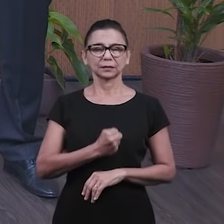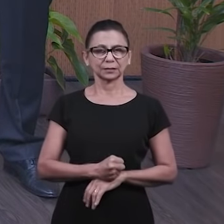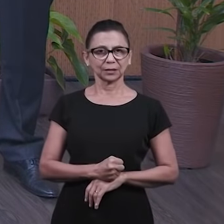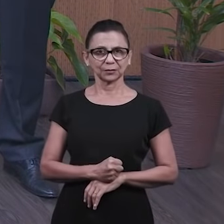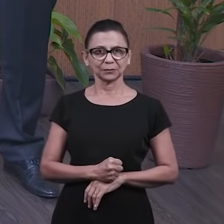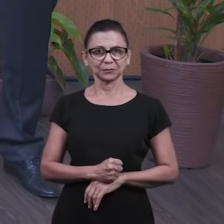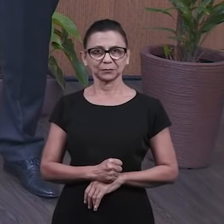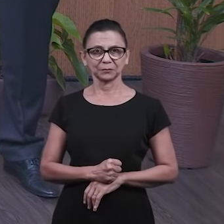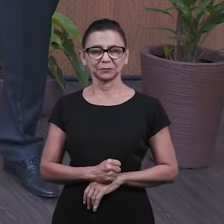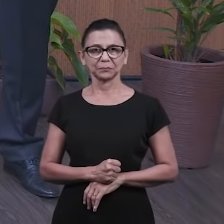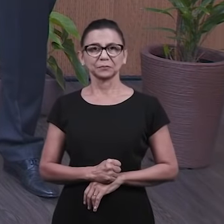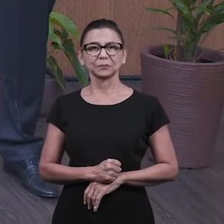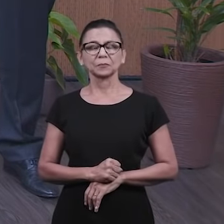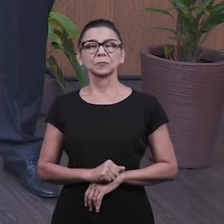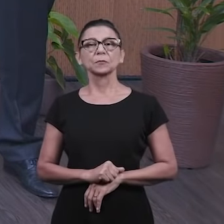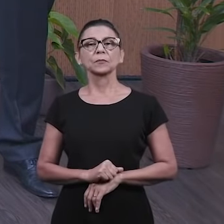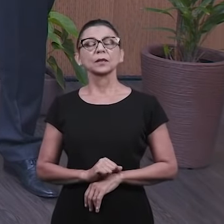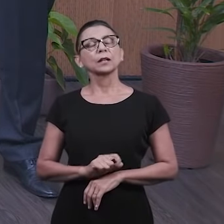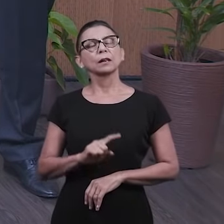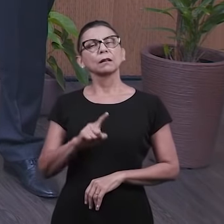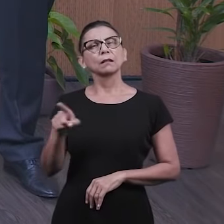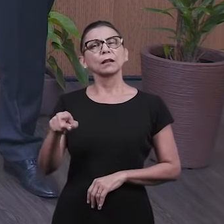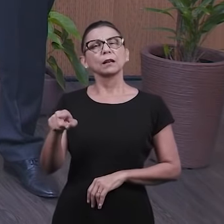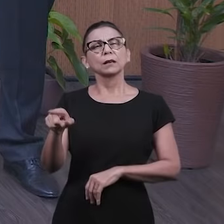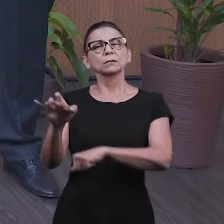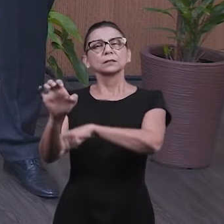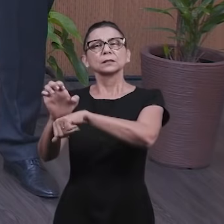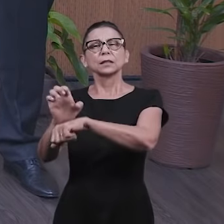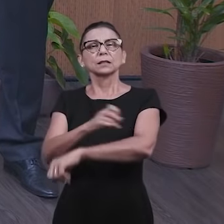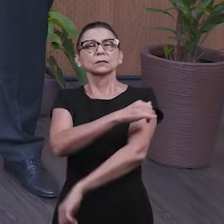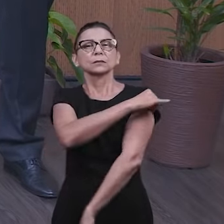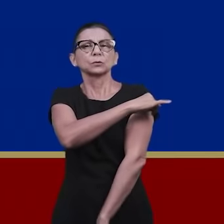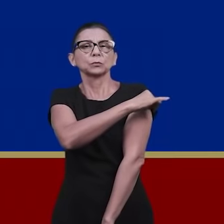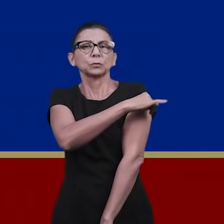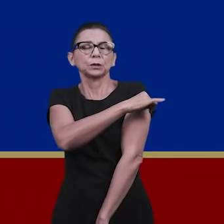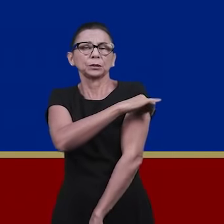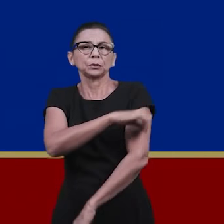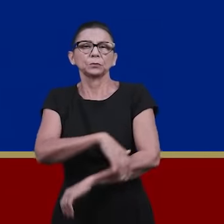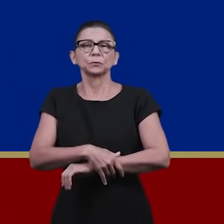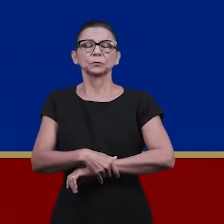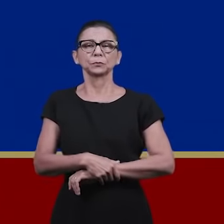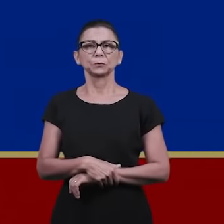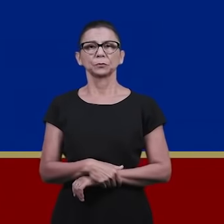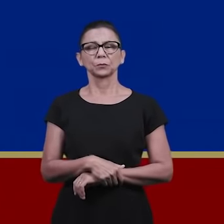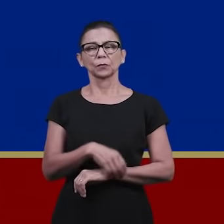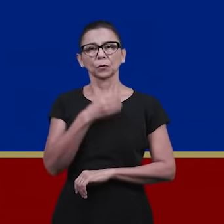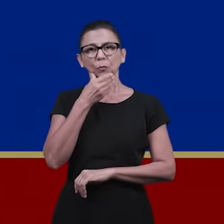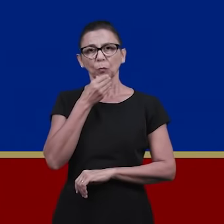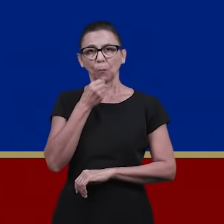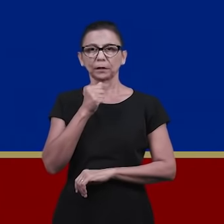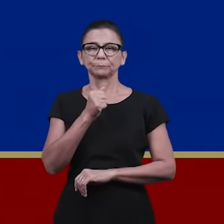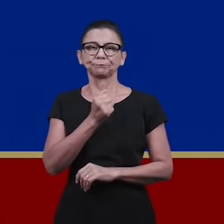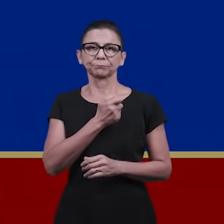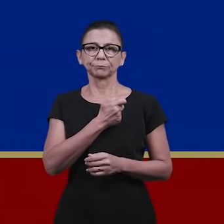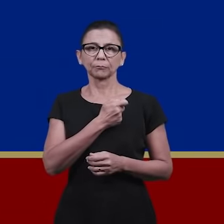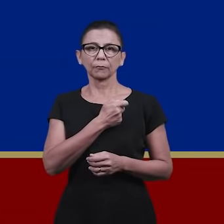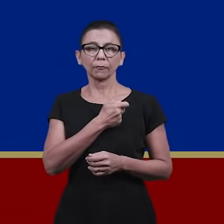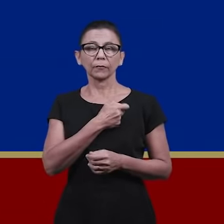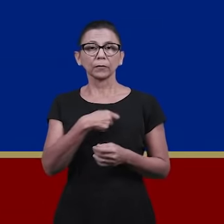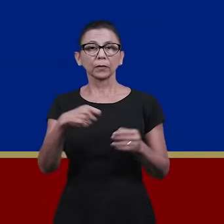Mansa, estado do Rio de Janeiro. Ele escreveu: Deus nos orienta a